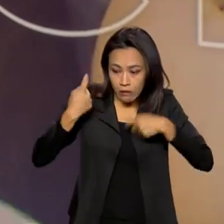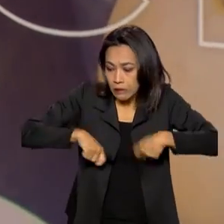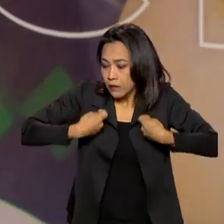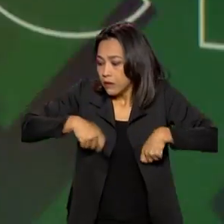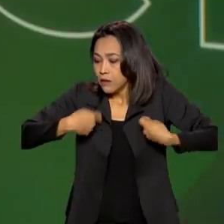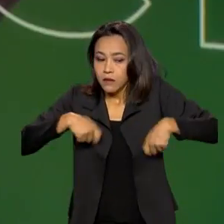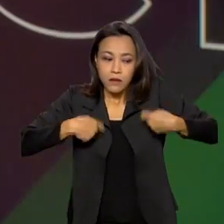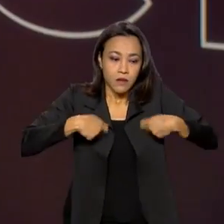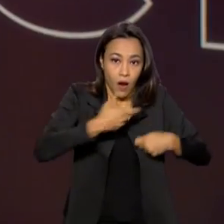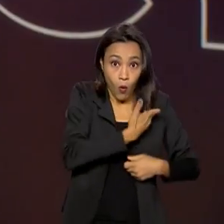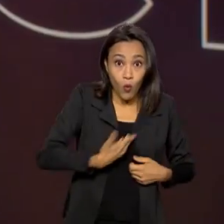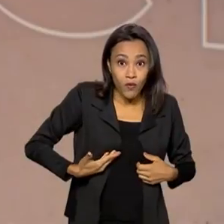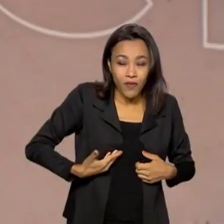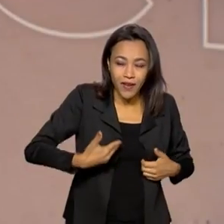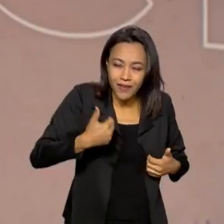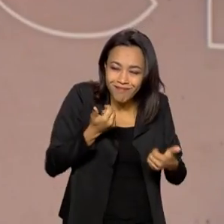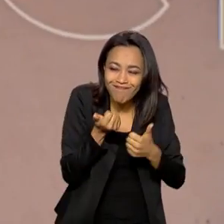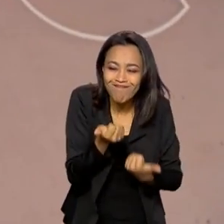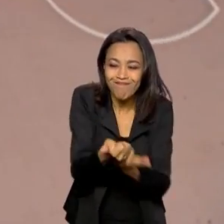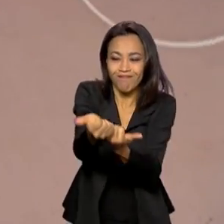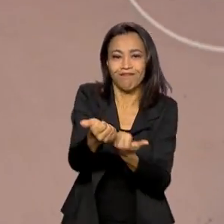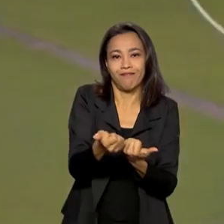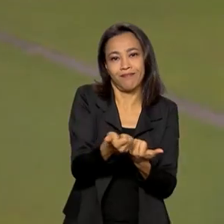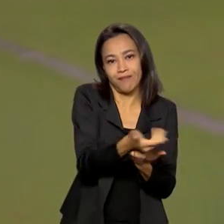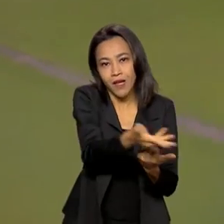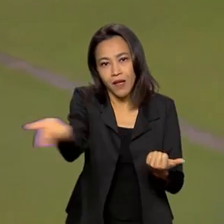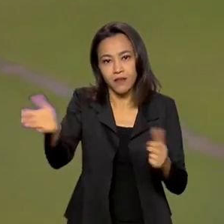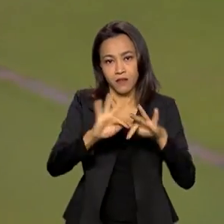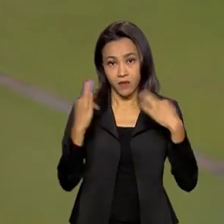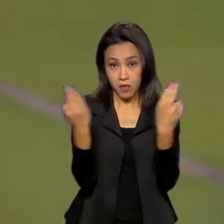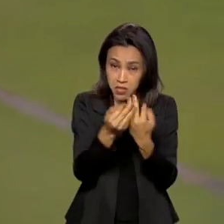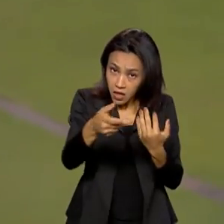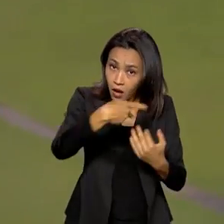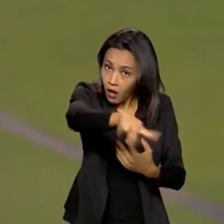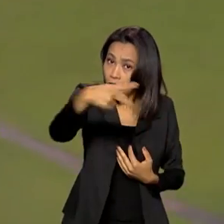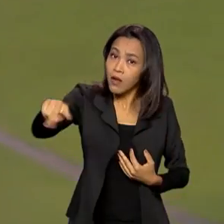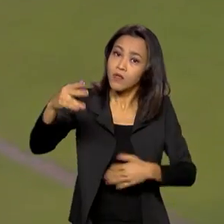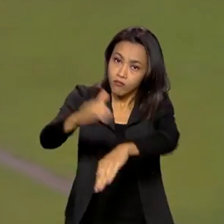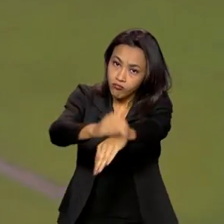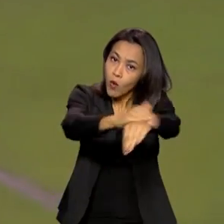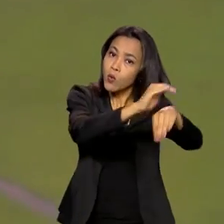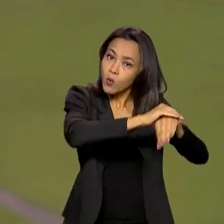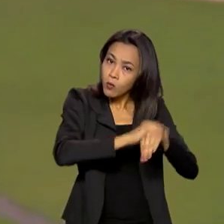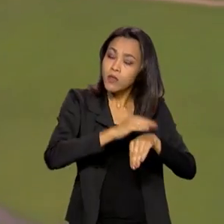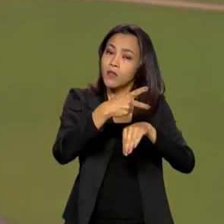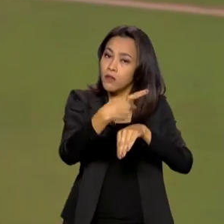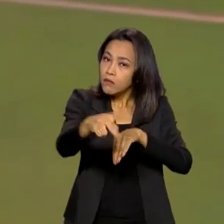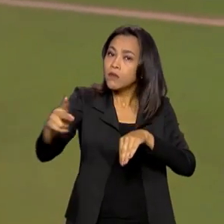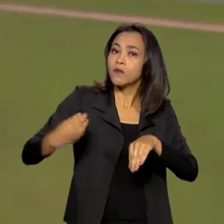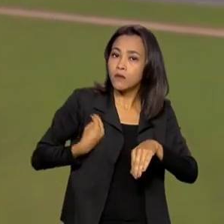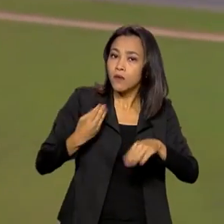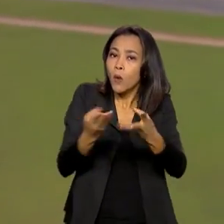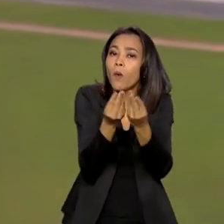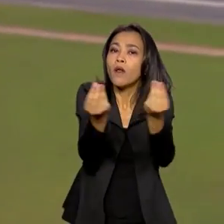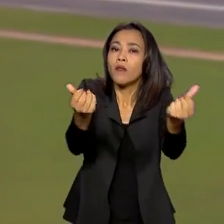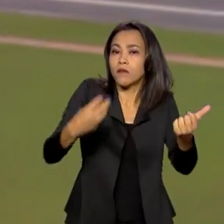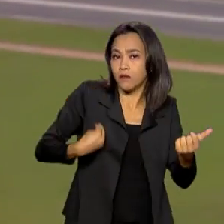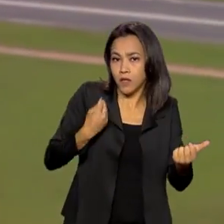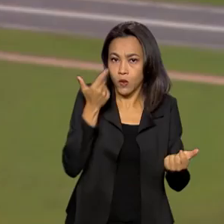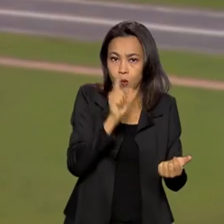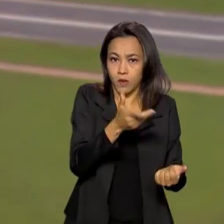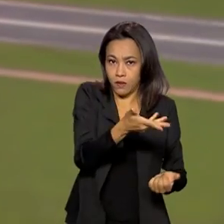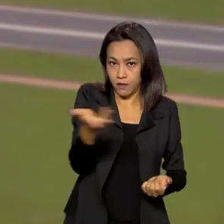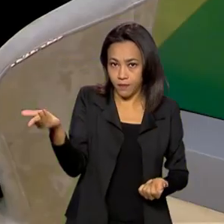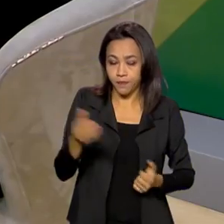vai estar assistindo mas deixando que essas pessoas consigam a sua emancipação e a sua melhoria na qualidade de vida quer dizer a ideia